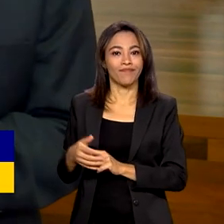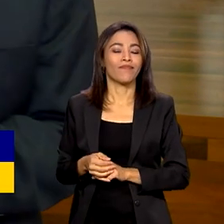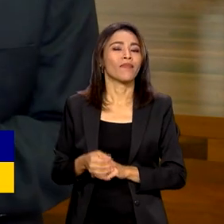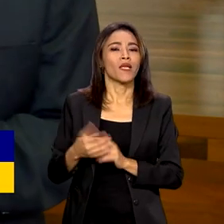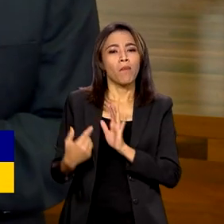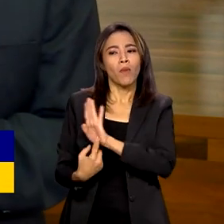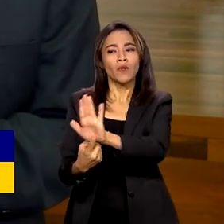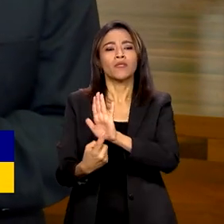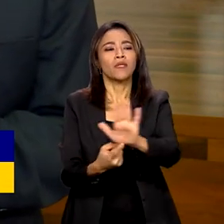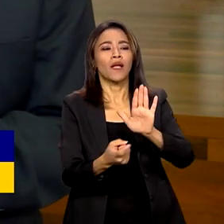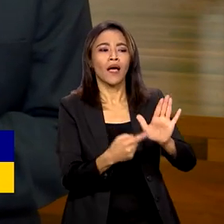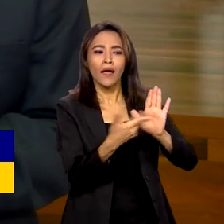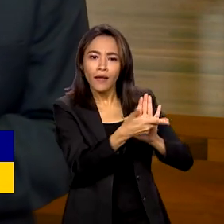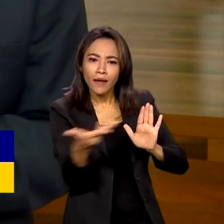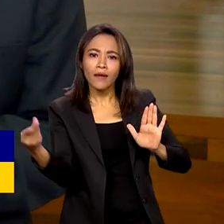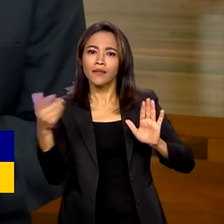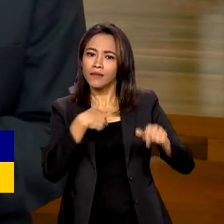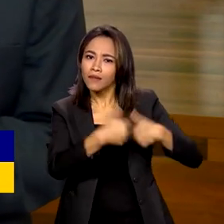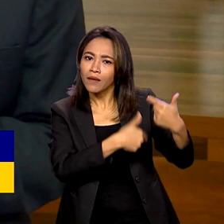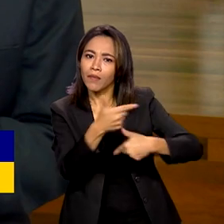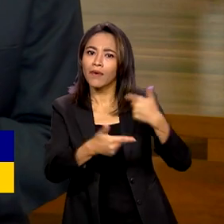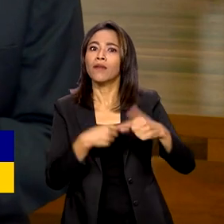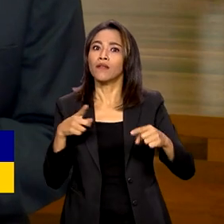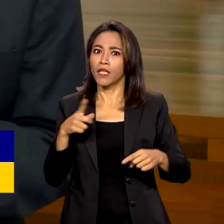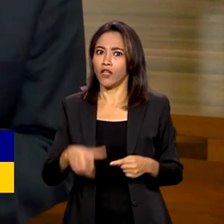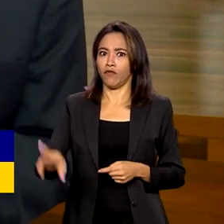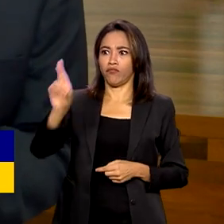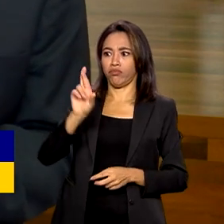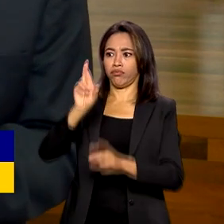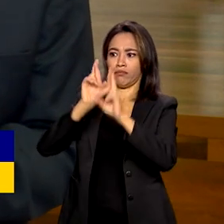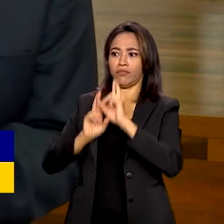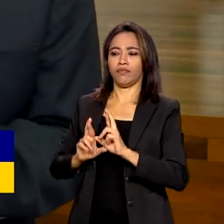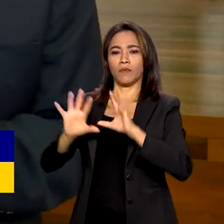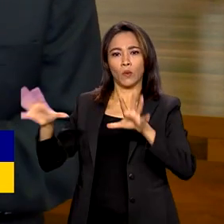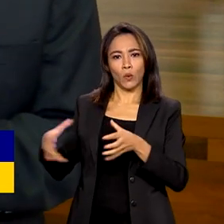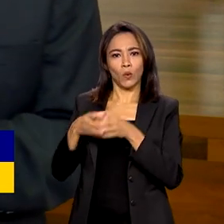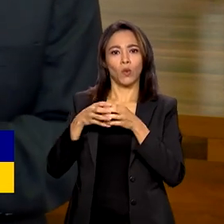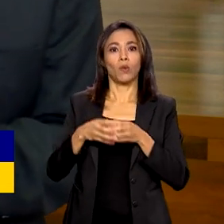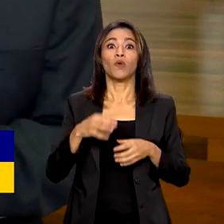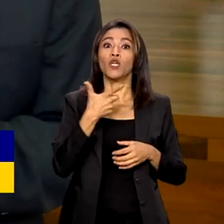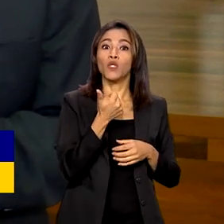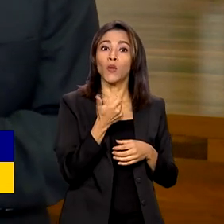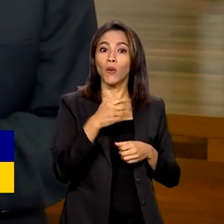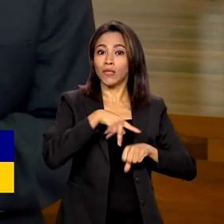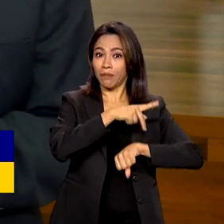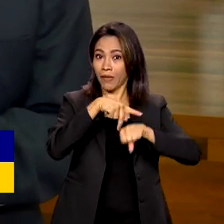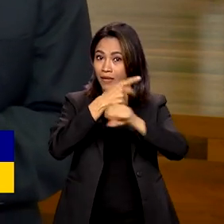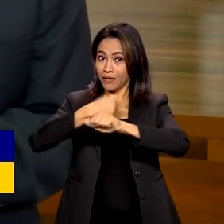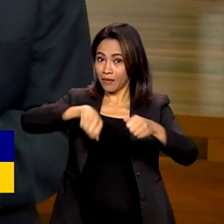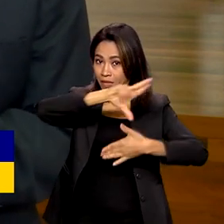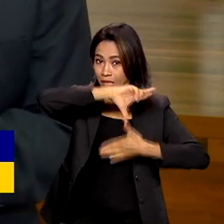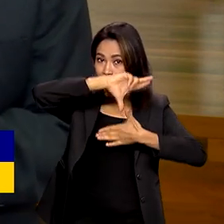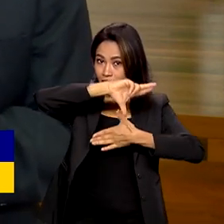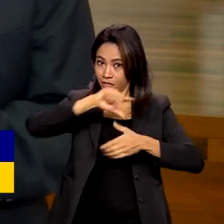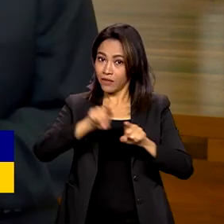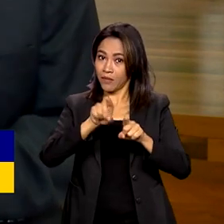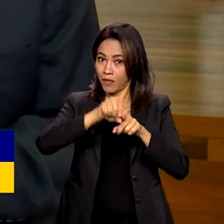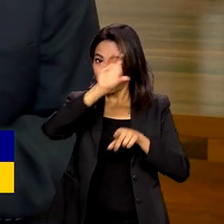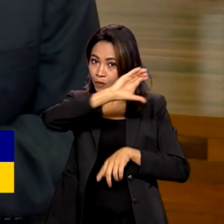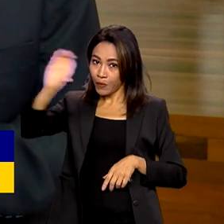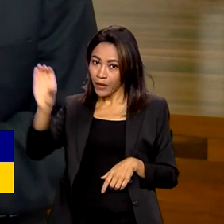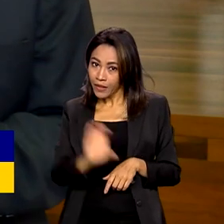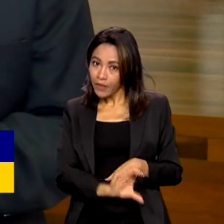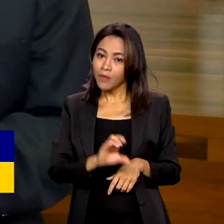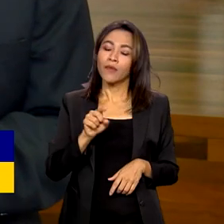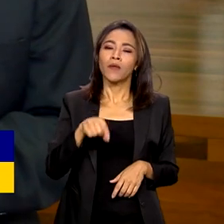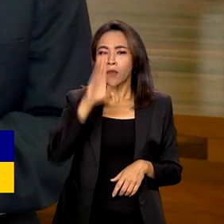de Expor essas iniciativas o evento autoridades no tema do Brasil e de outros 12 países da América Latina e do Caribe em